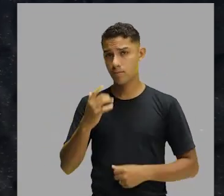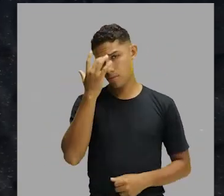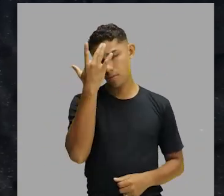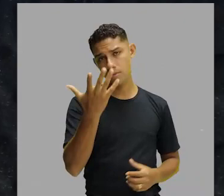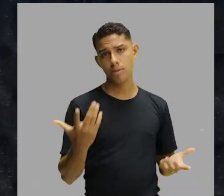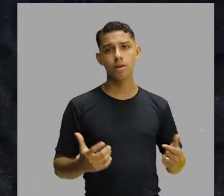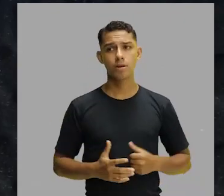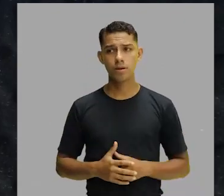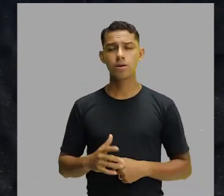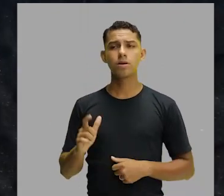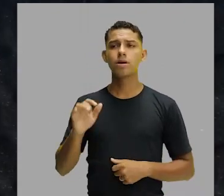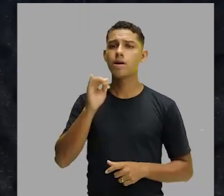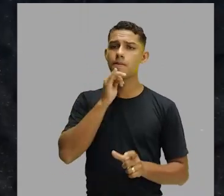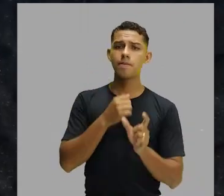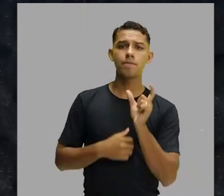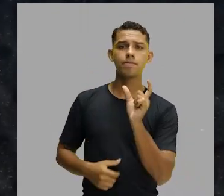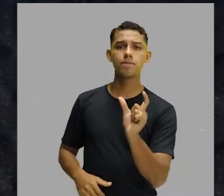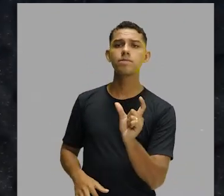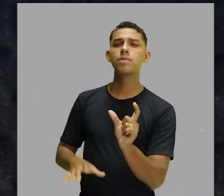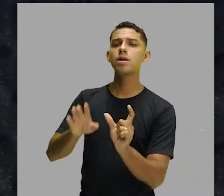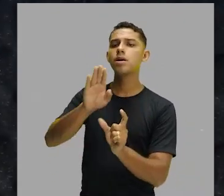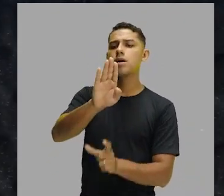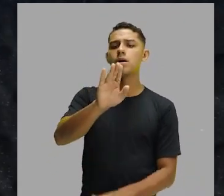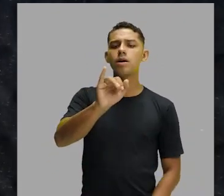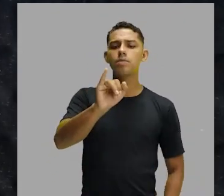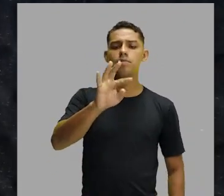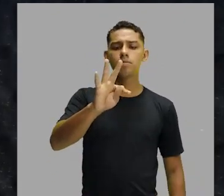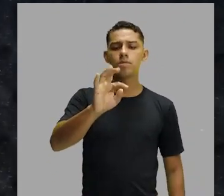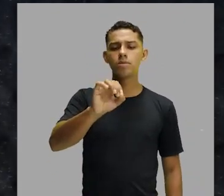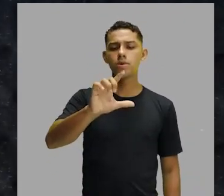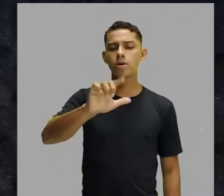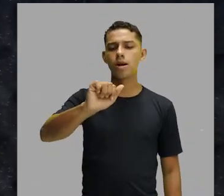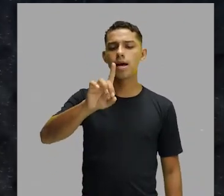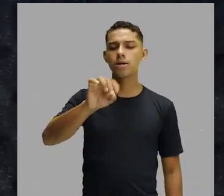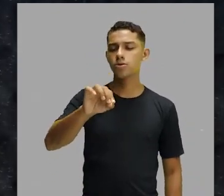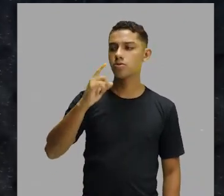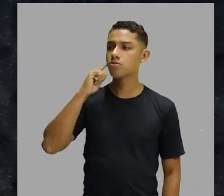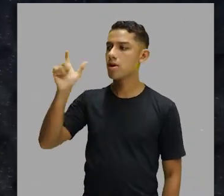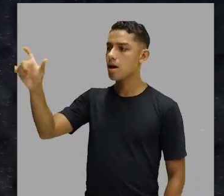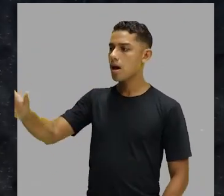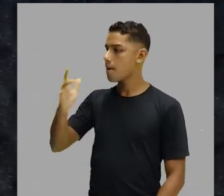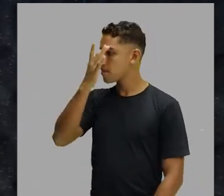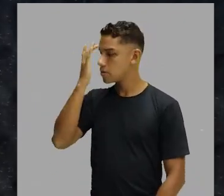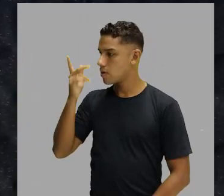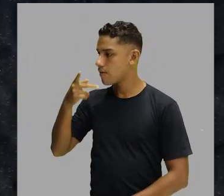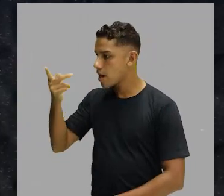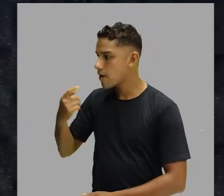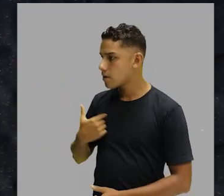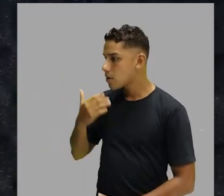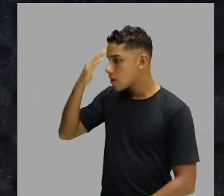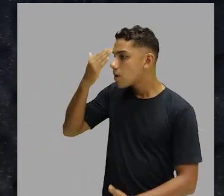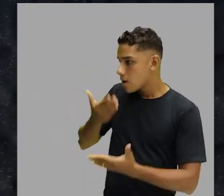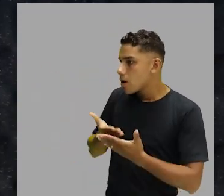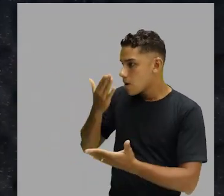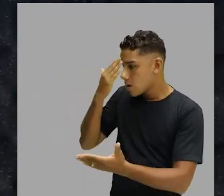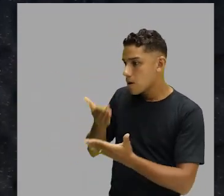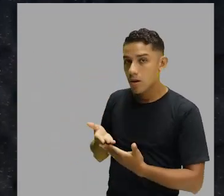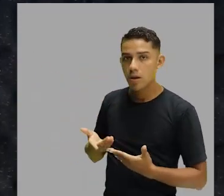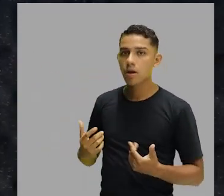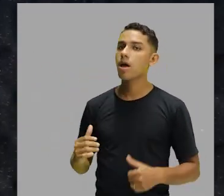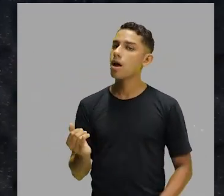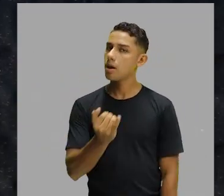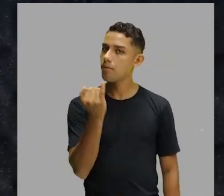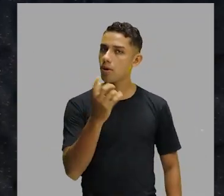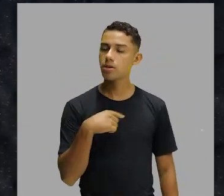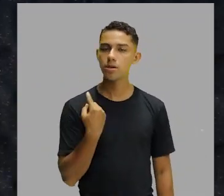vamos usar essa palavra grosseira, bitolado, acreditar no que os outros dizem. E é por isso que é muito importante nós estudarmos,